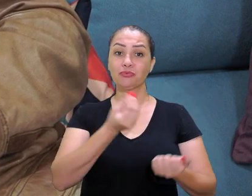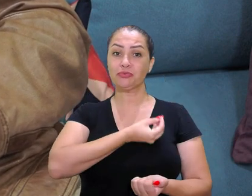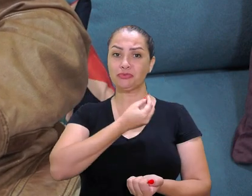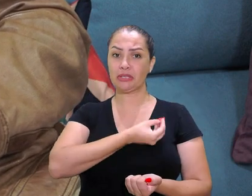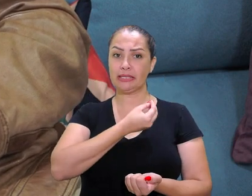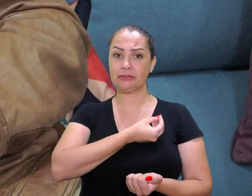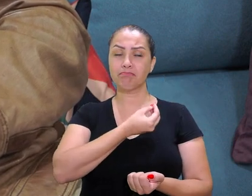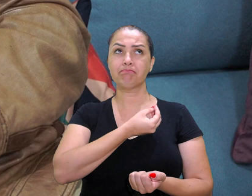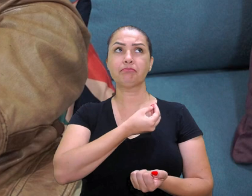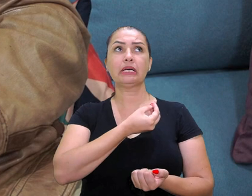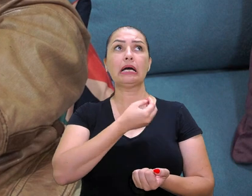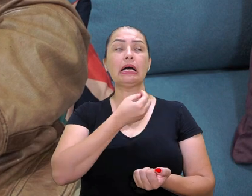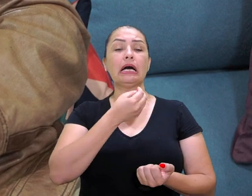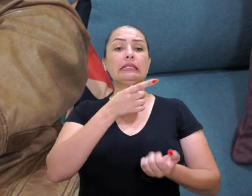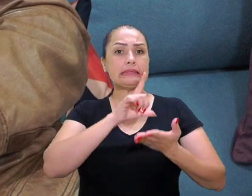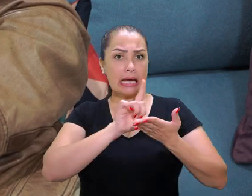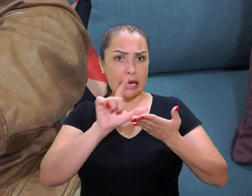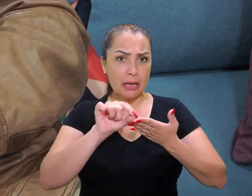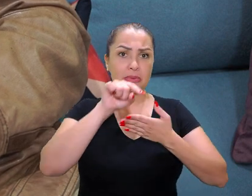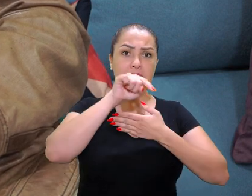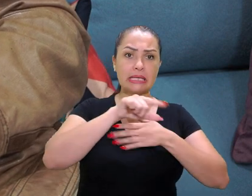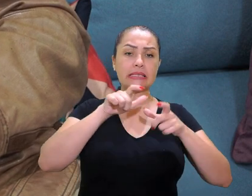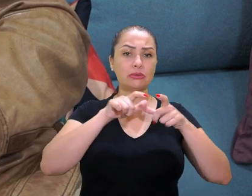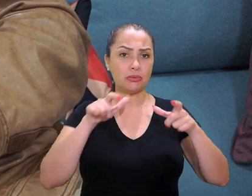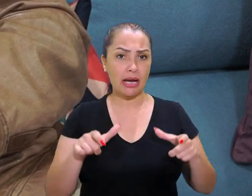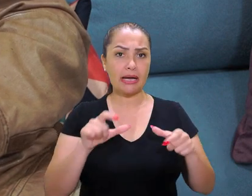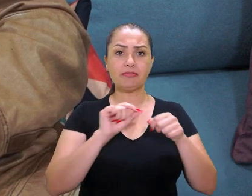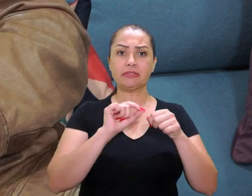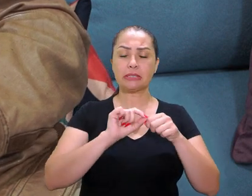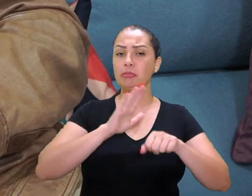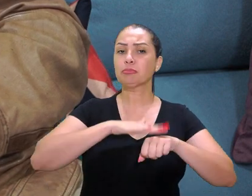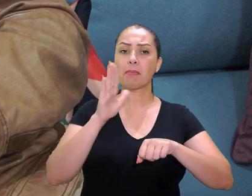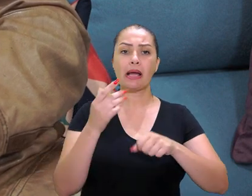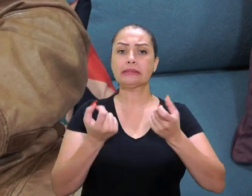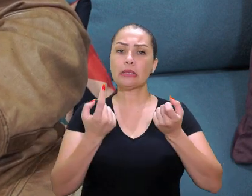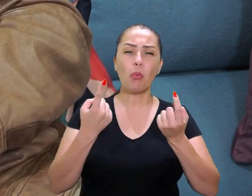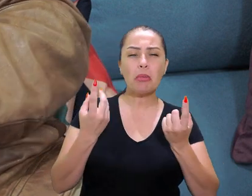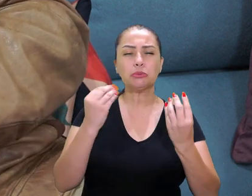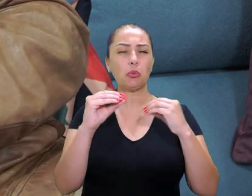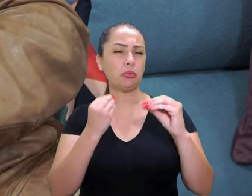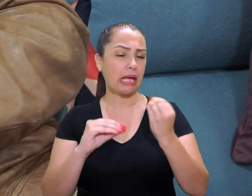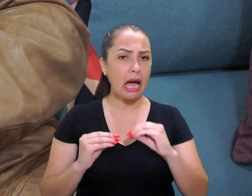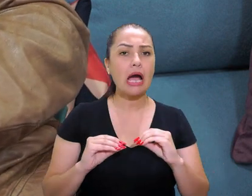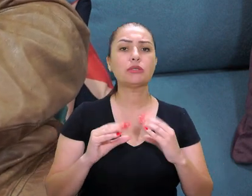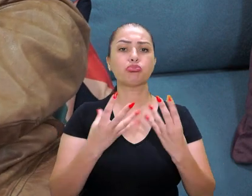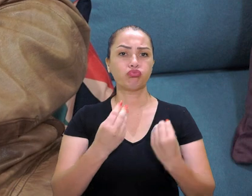saímos desse espaço, daí nós fizemos mais algumas montagens bem bacanas.